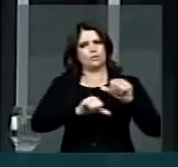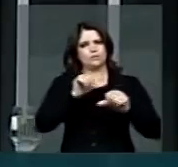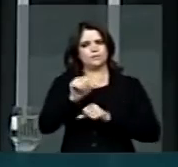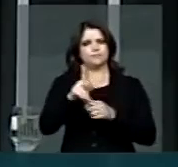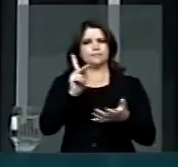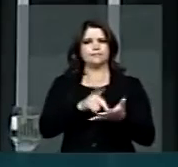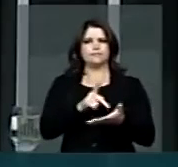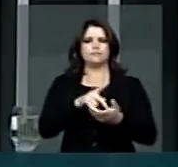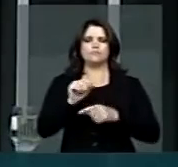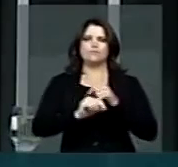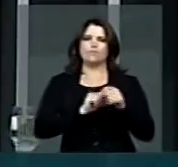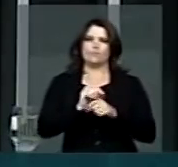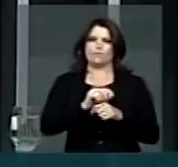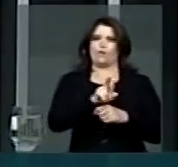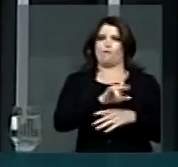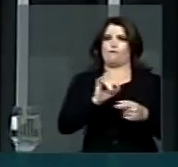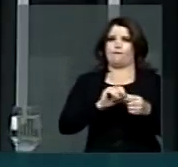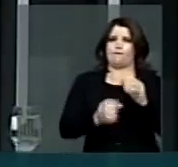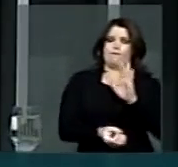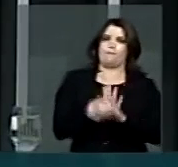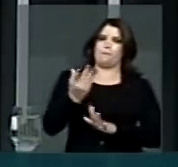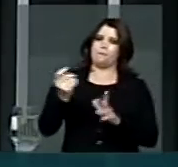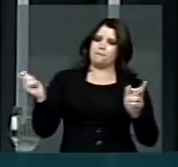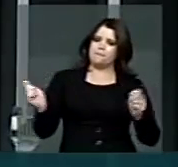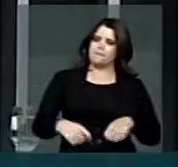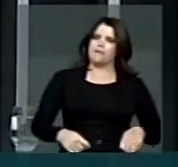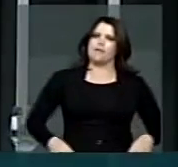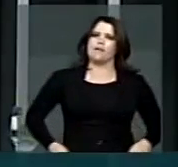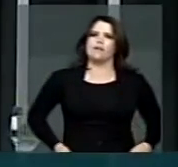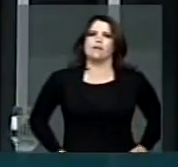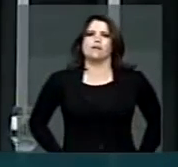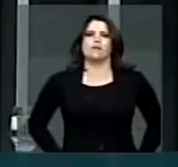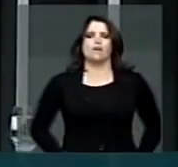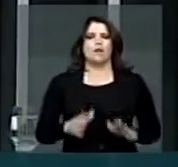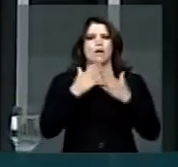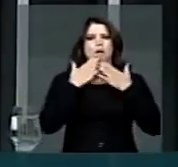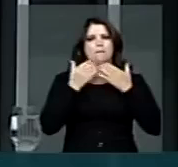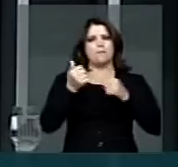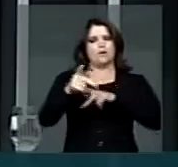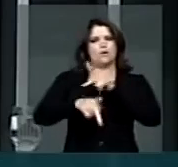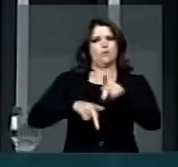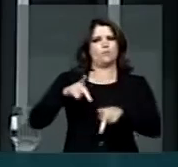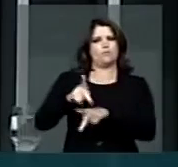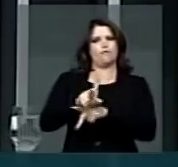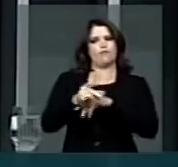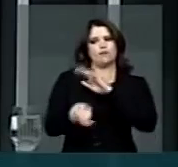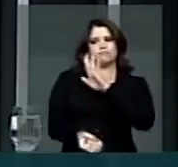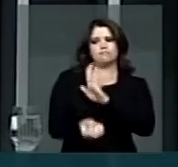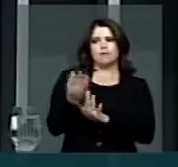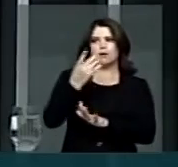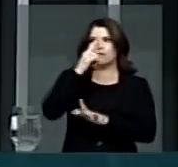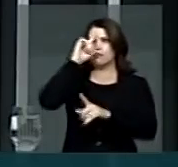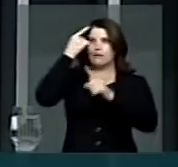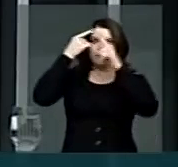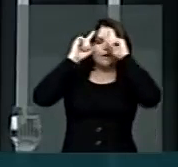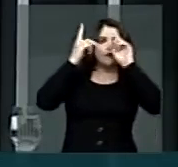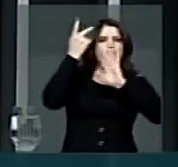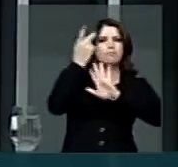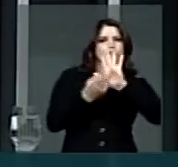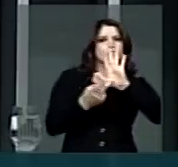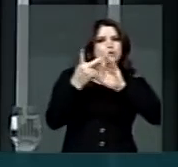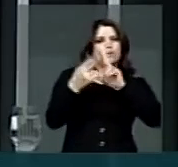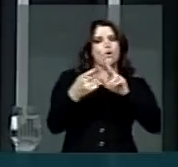realidade estabelecida e dar a qualidade de vida para a população, brotaram ideias e projetos